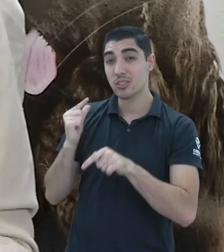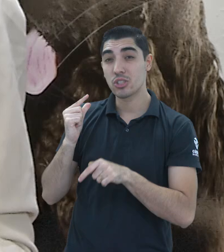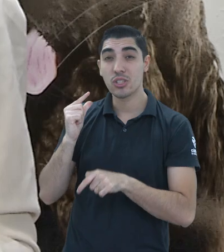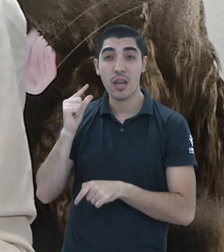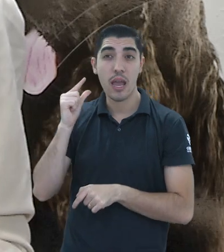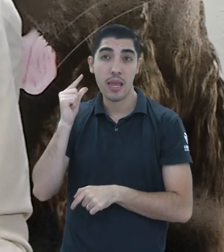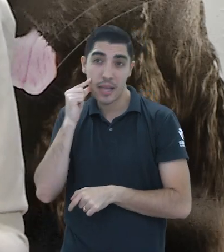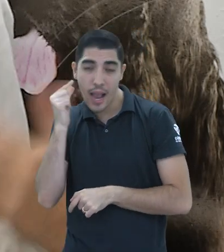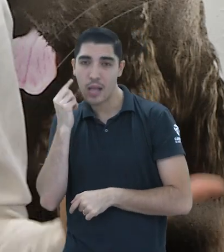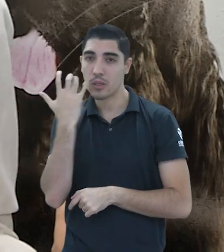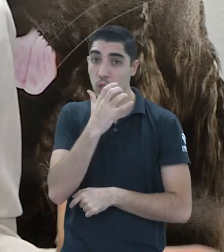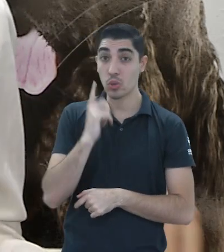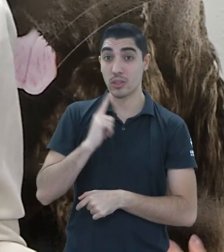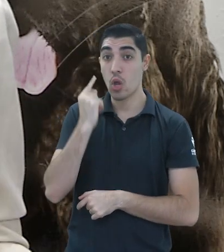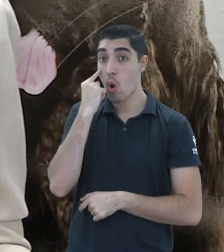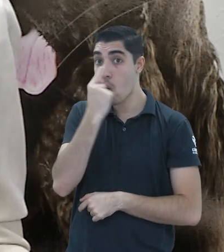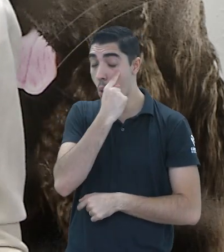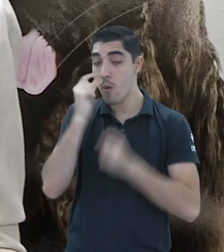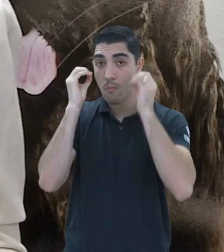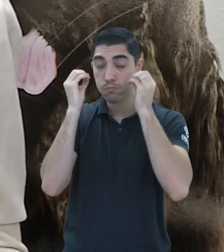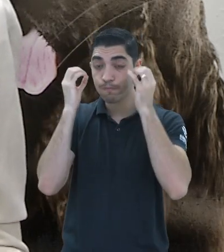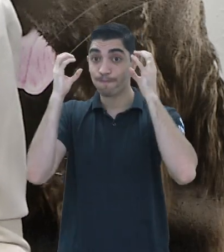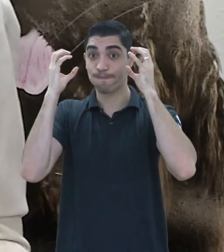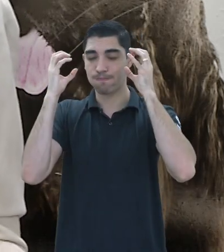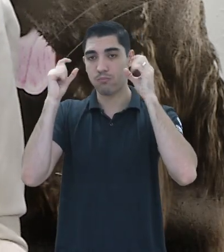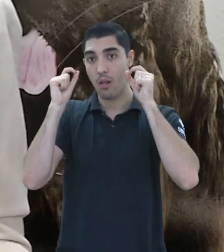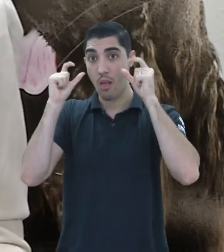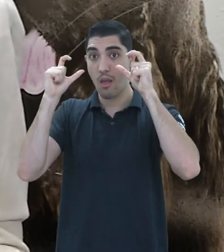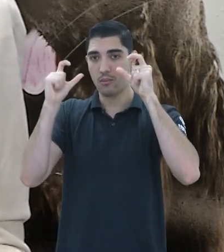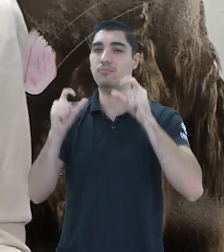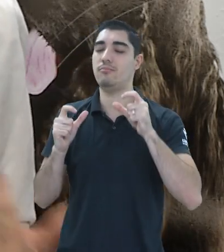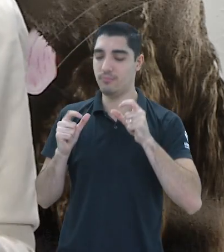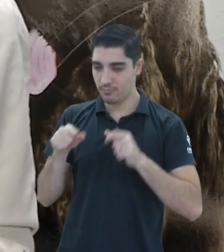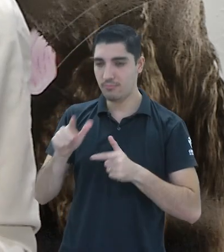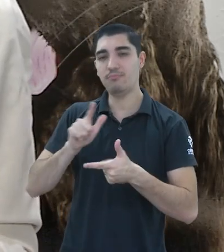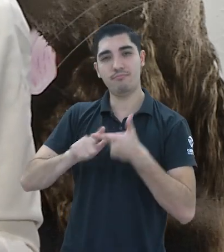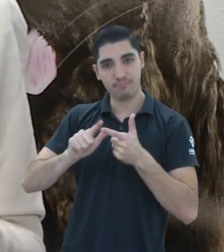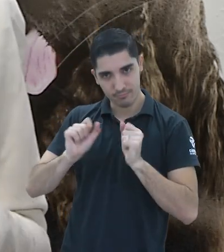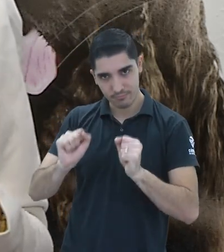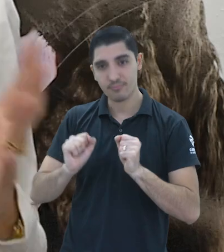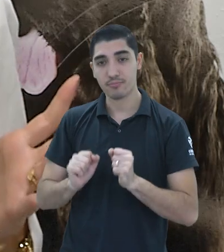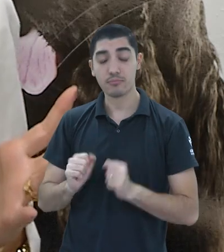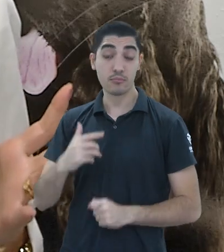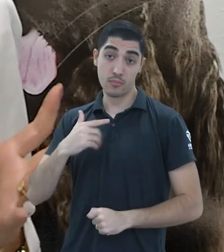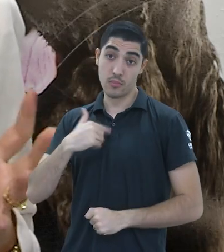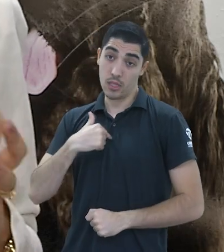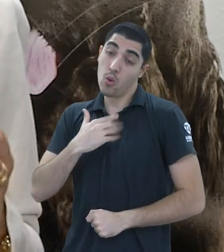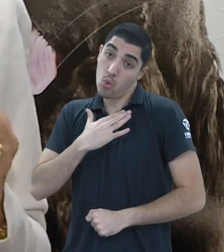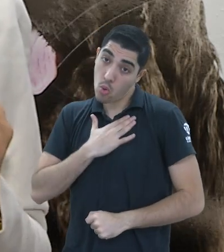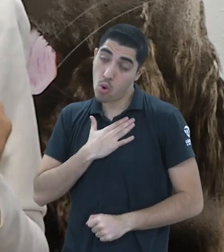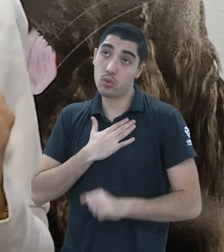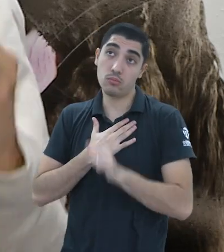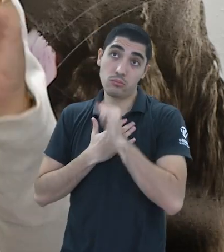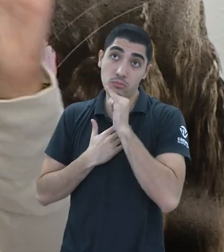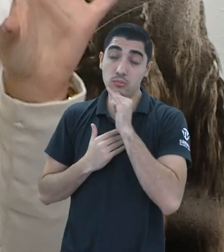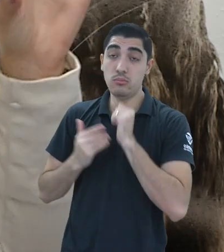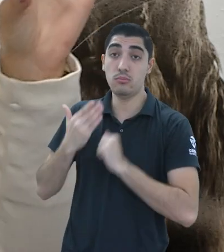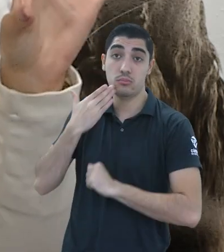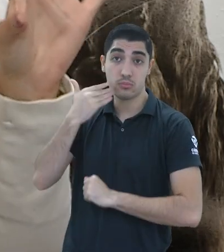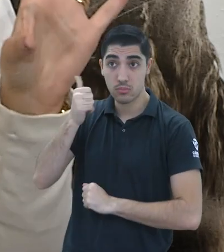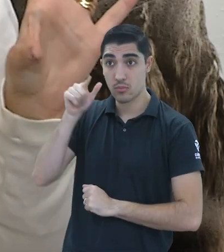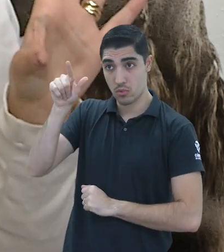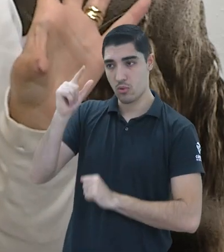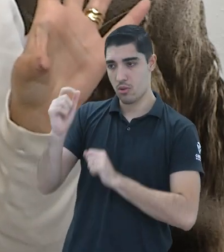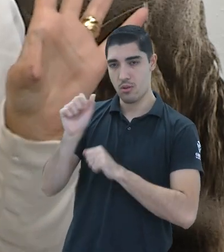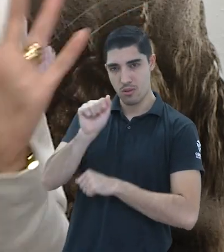mais protuídos. Então, e isso inclui os gatos também, claro. Né? Então, o ambiente, eu ainda gosto